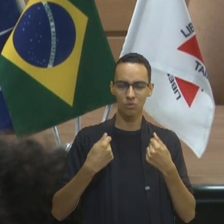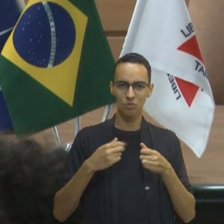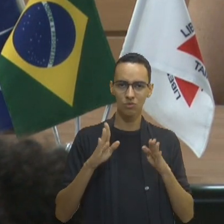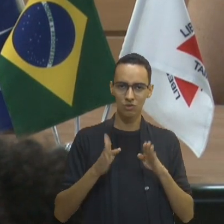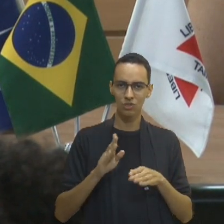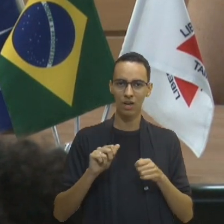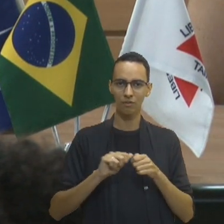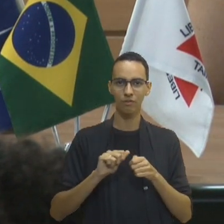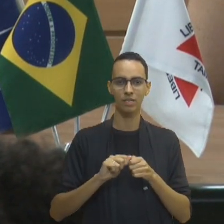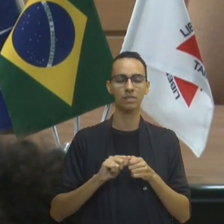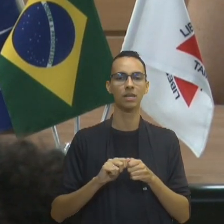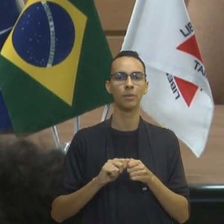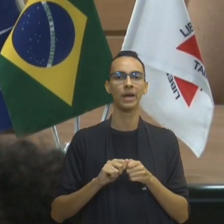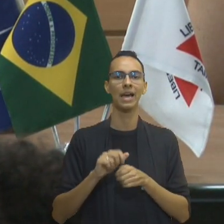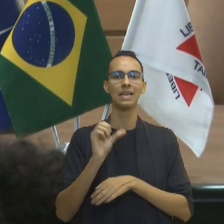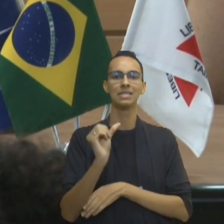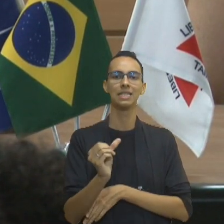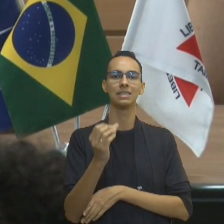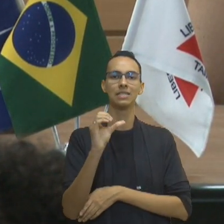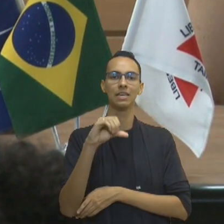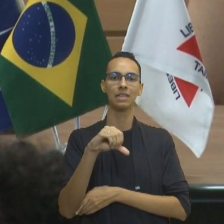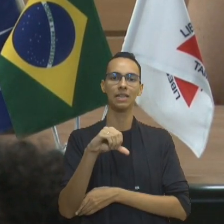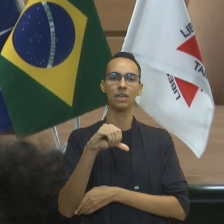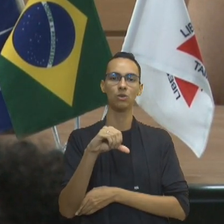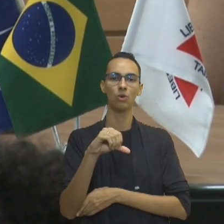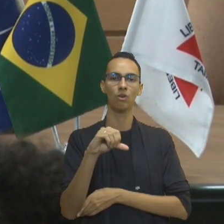São 69 universidades federais.